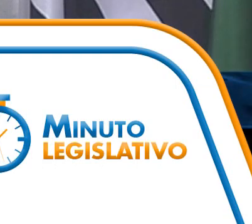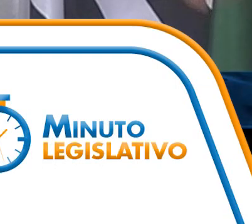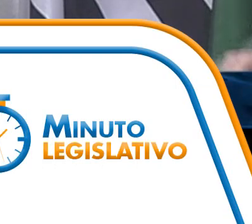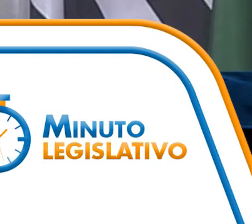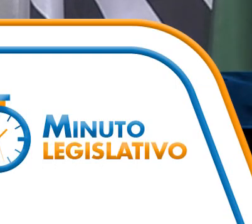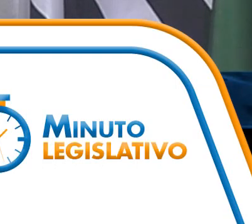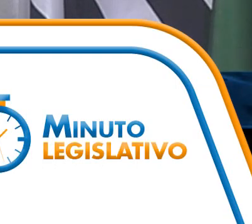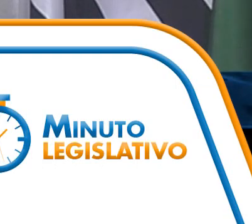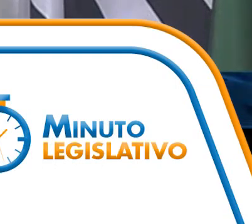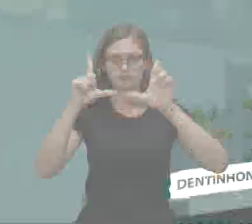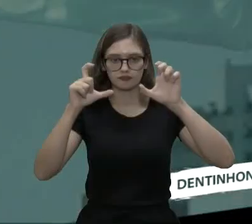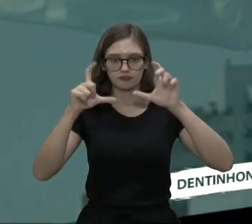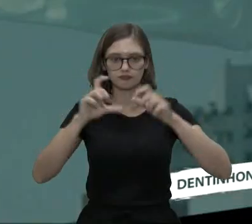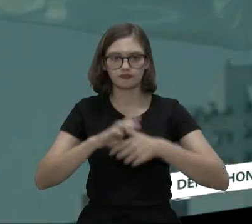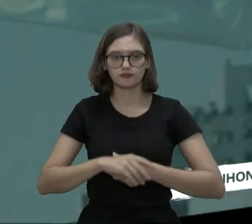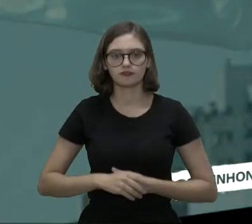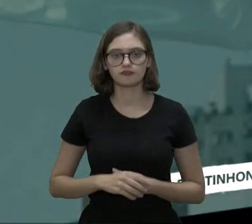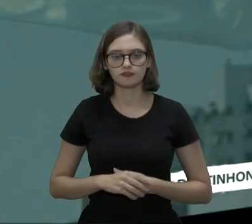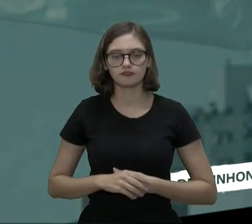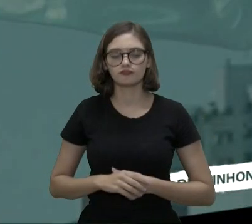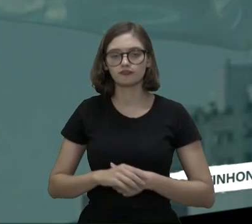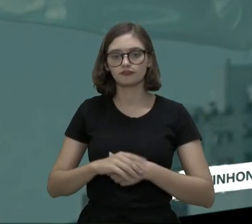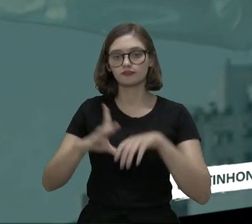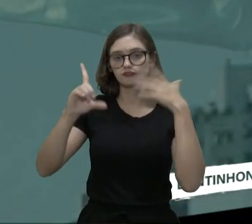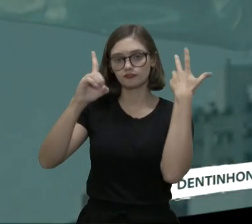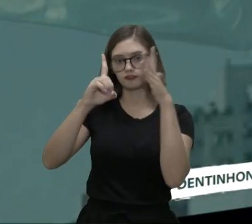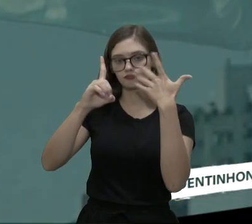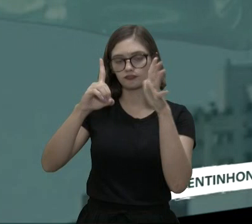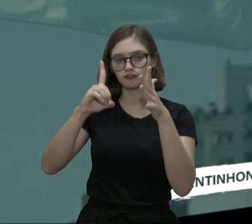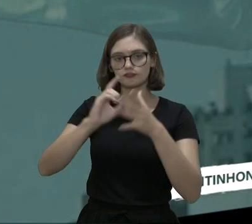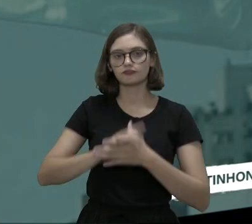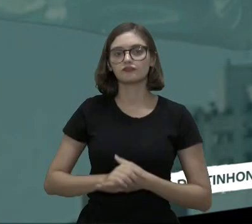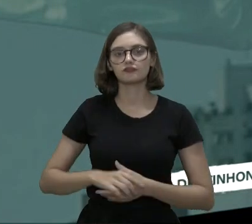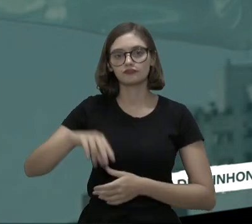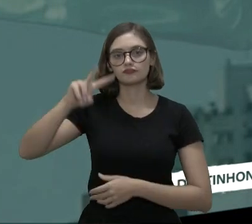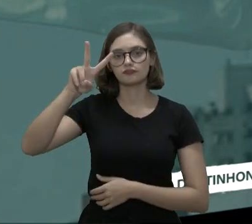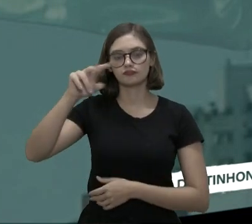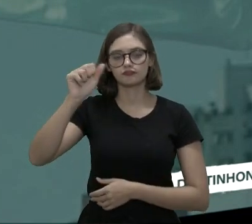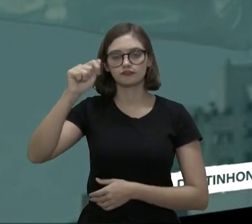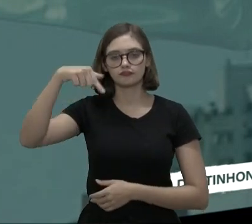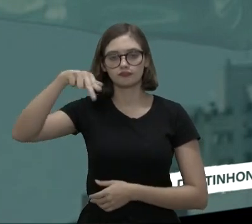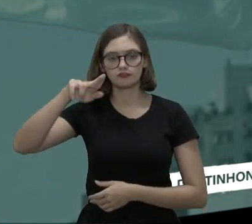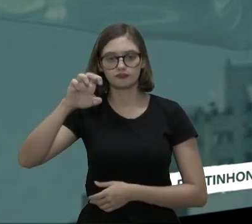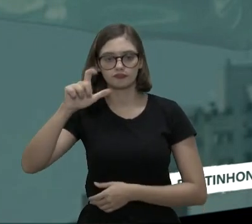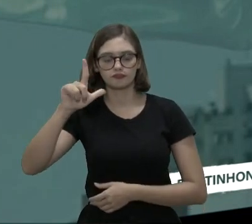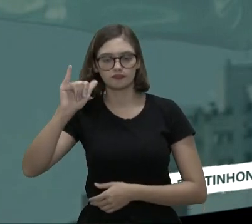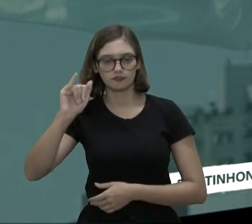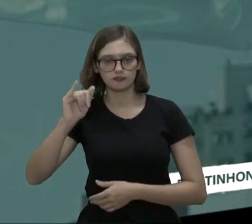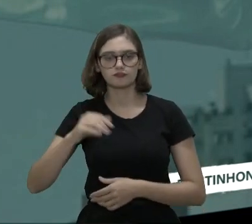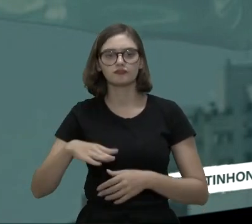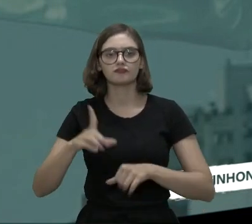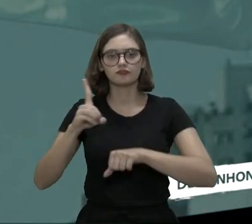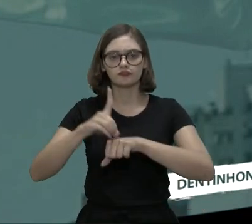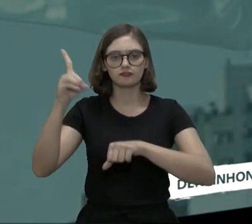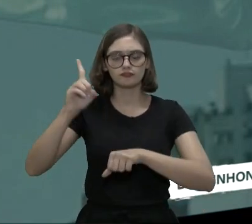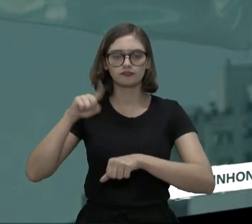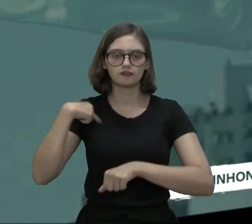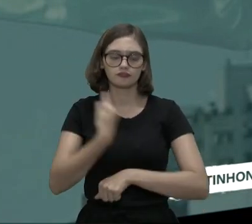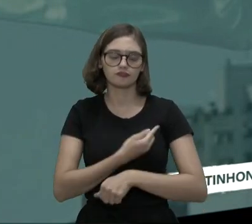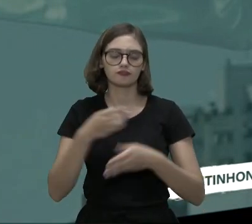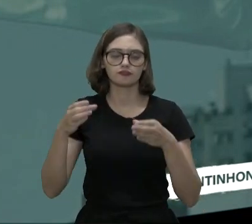Partido Progressistas. Eu quero parabenizar aí o Vaquelli, o Dr. Kelton. O Dr. Kelton é do nosso partido